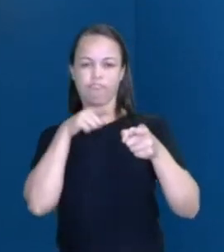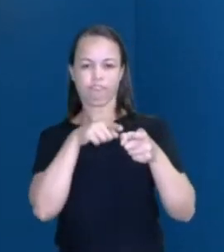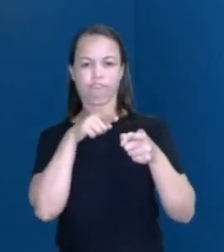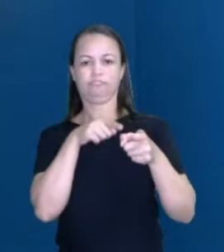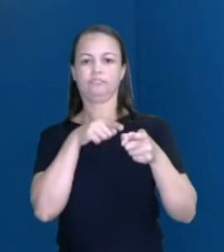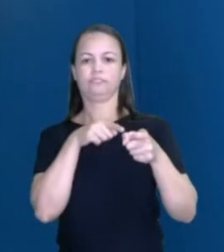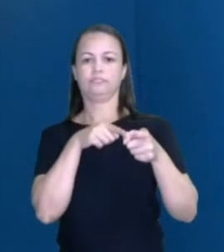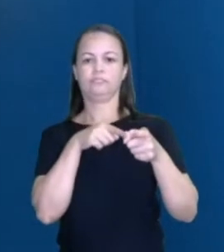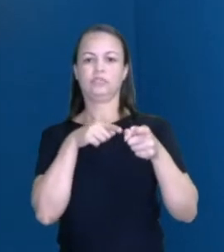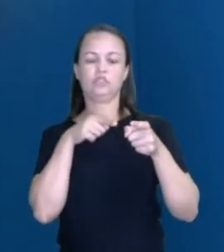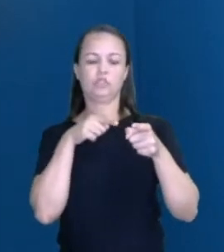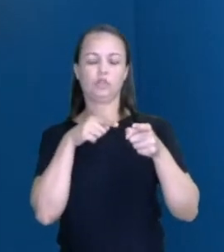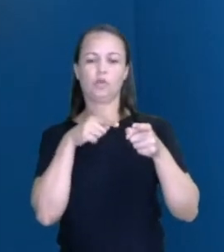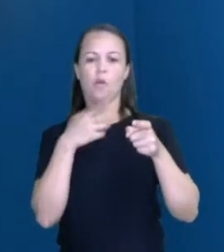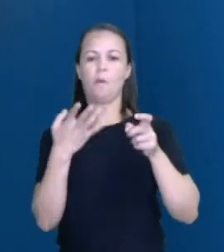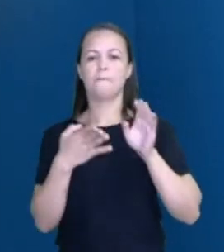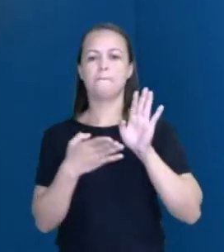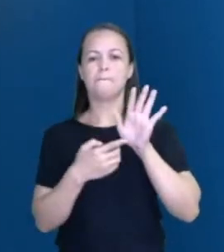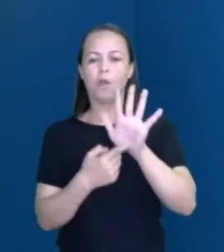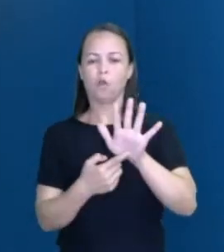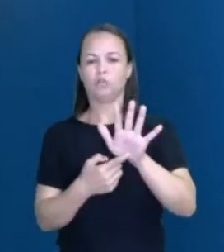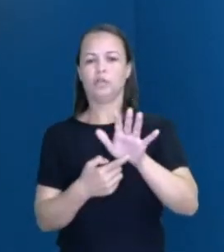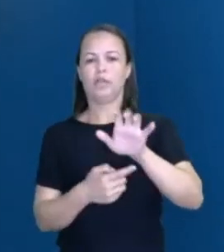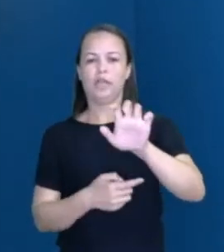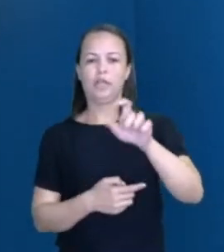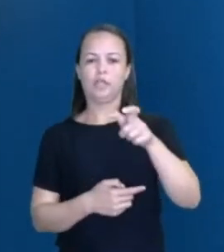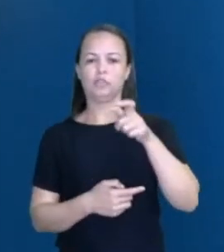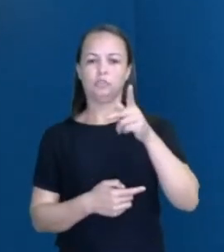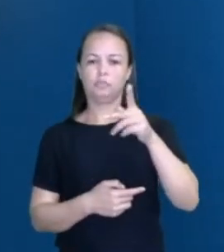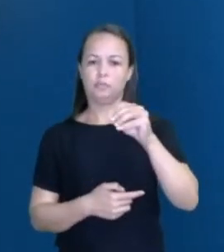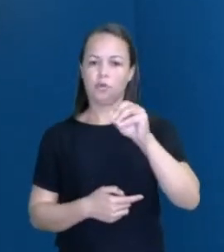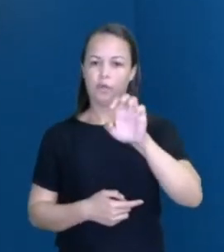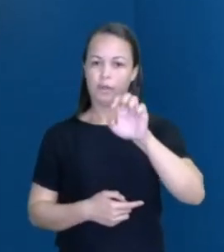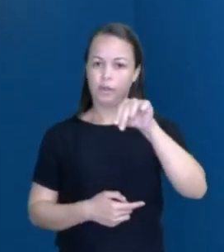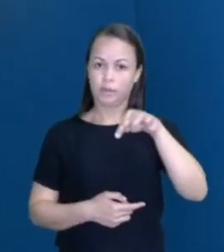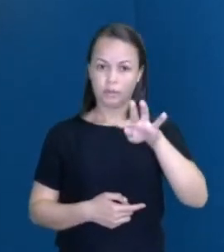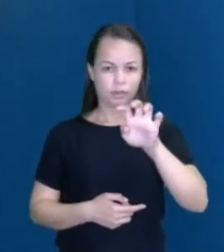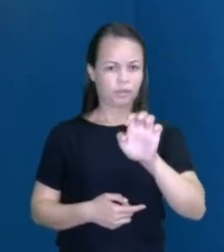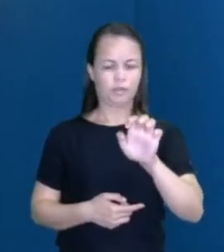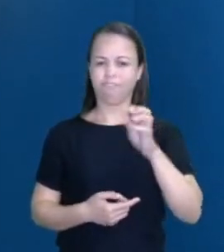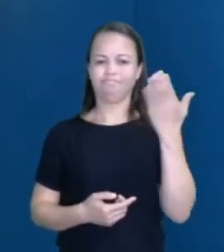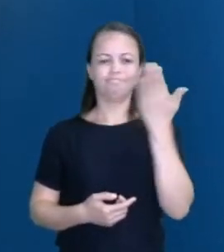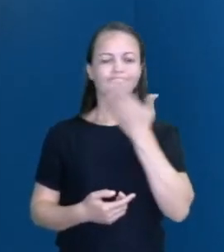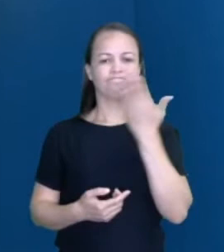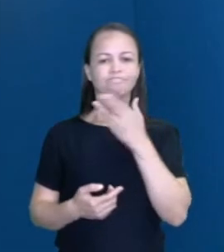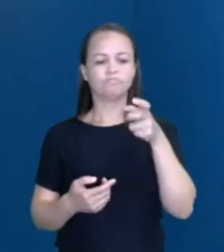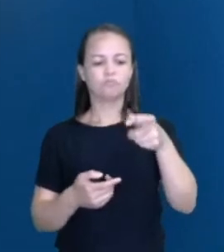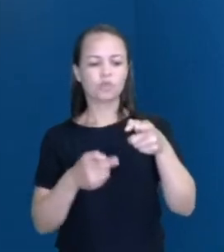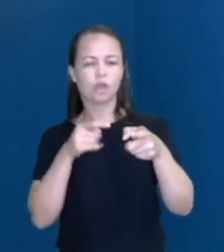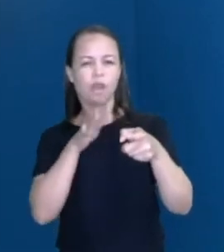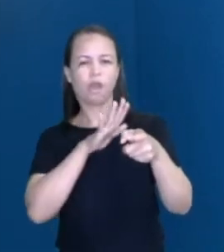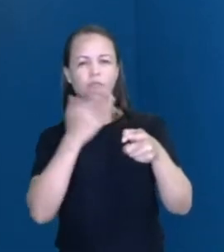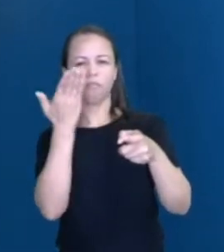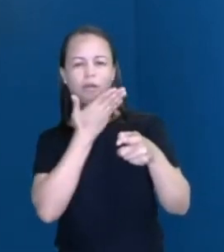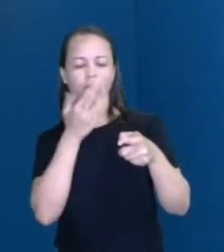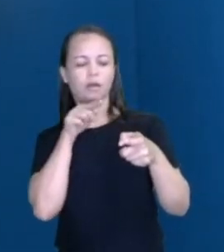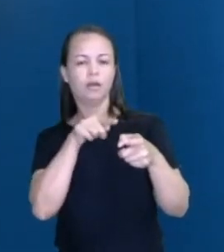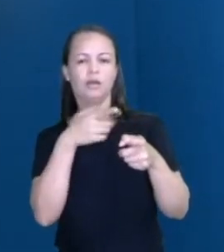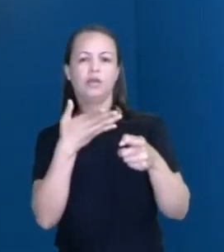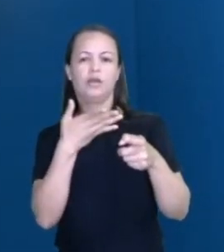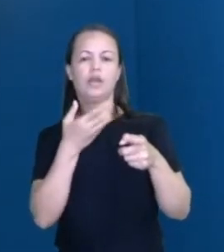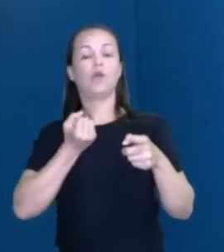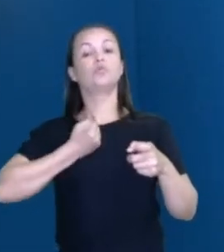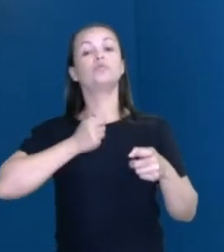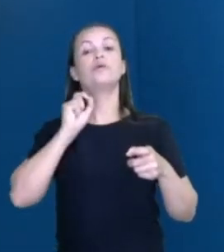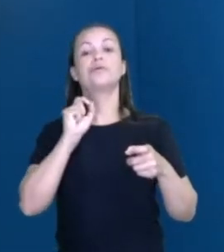seu expoente. Se não mostra seu expoente, a gente sabe que o único expoente que pode ficar meio que invisível aqui é o número